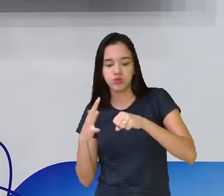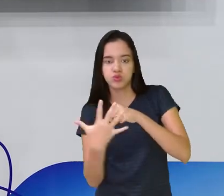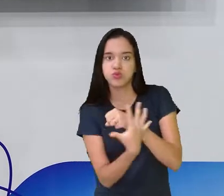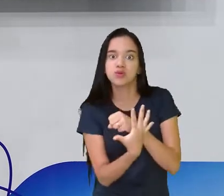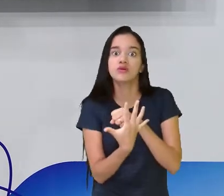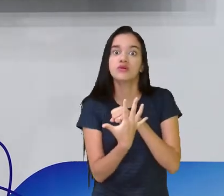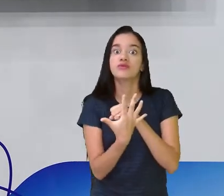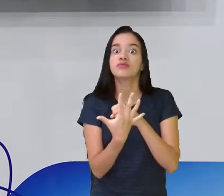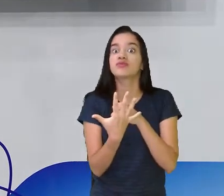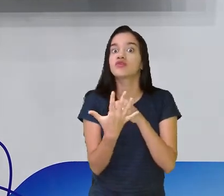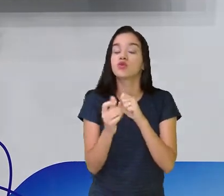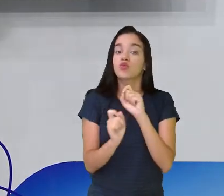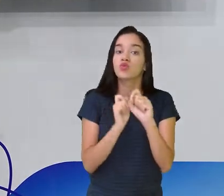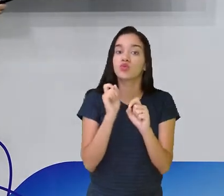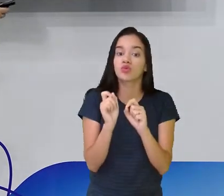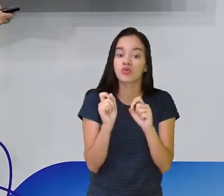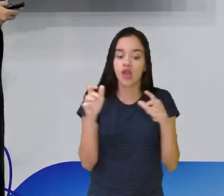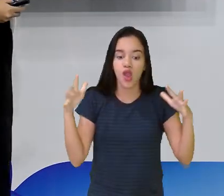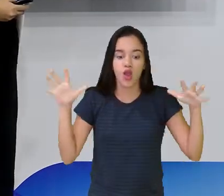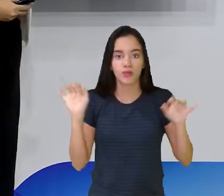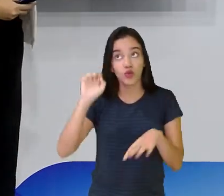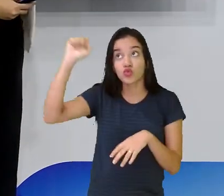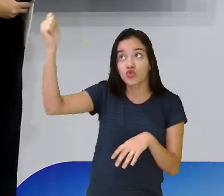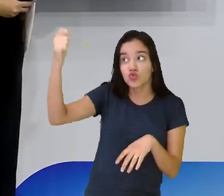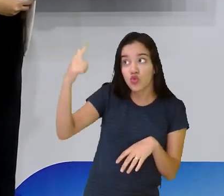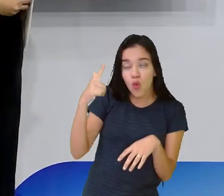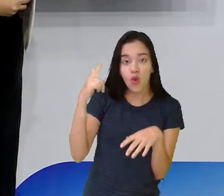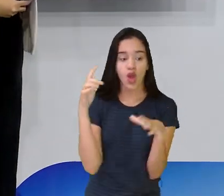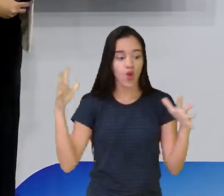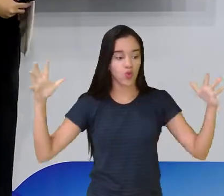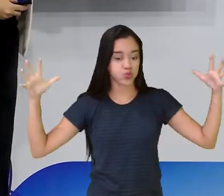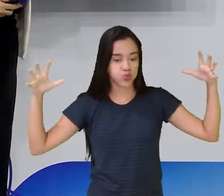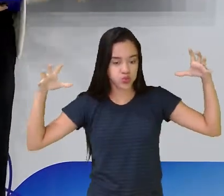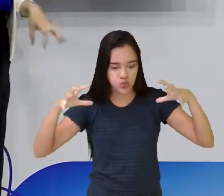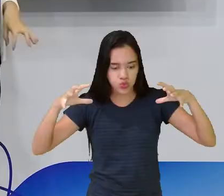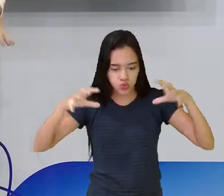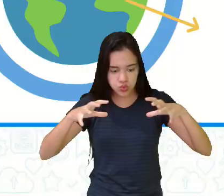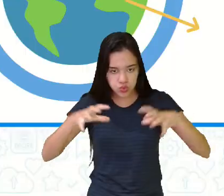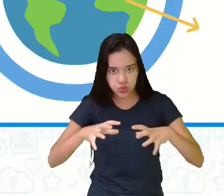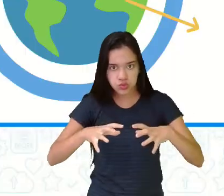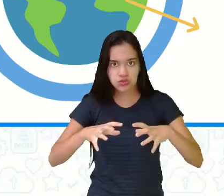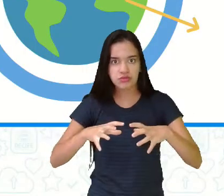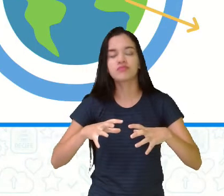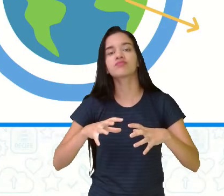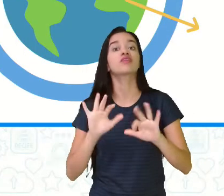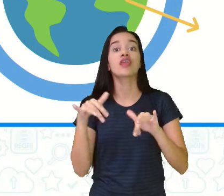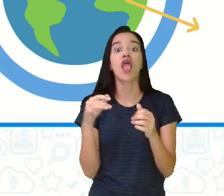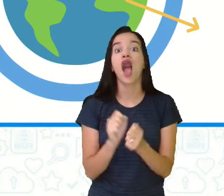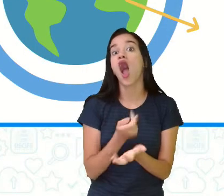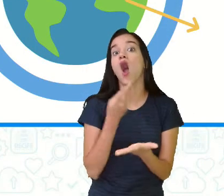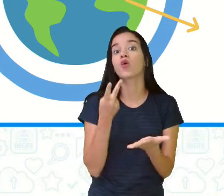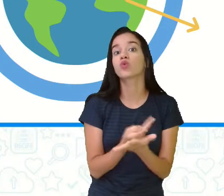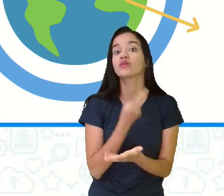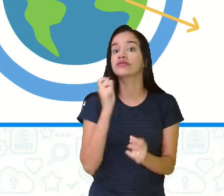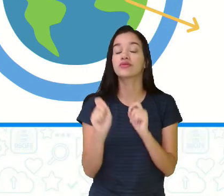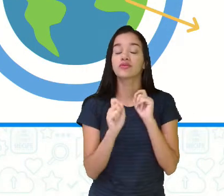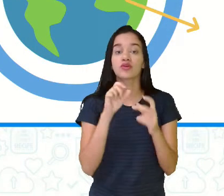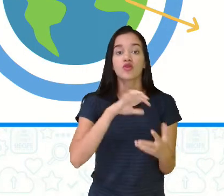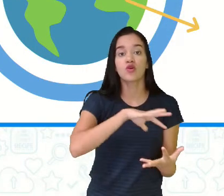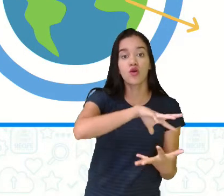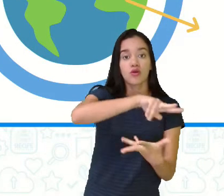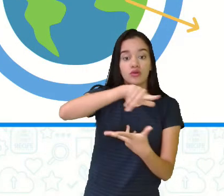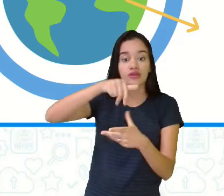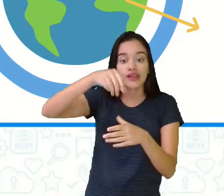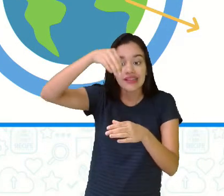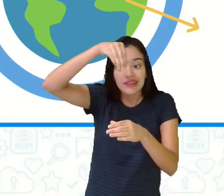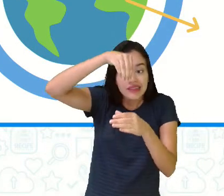gases prendem esse calor que o Sol está emanando aqui, ó, aqui dentro no planeta. E acontece que o nosso planeta fica dentro